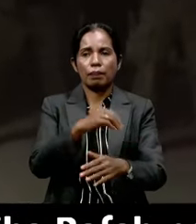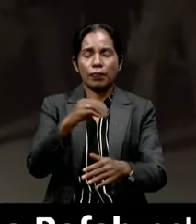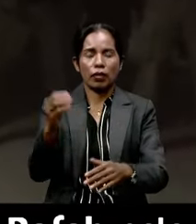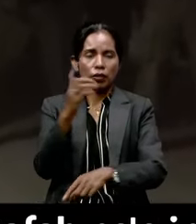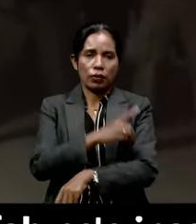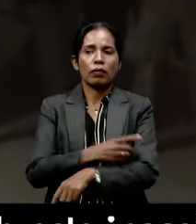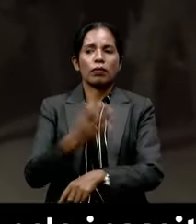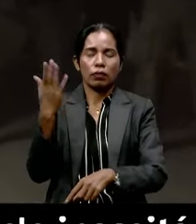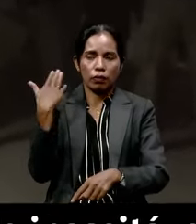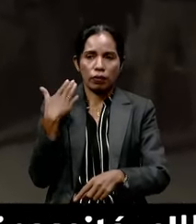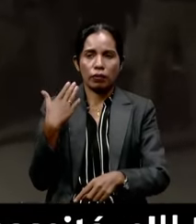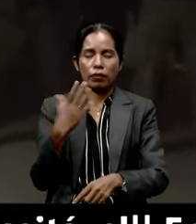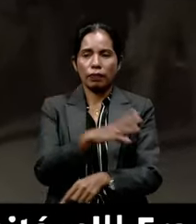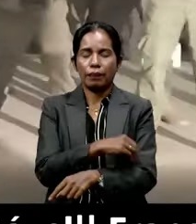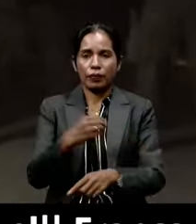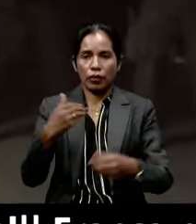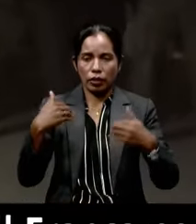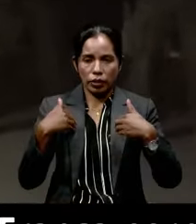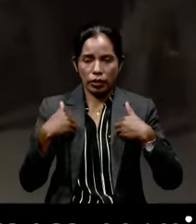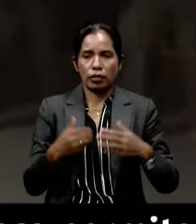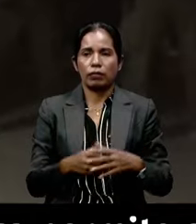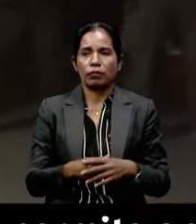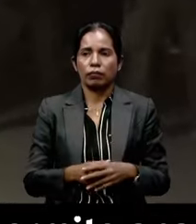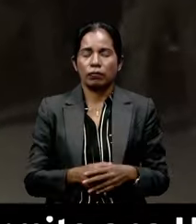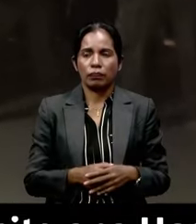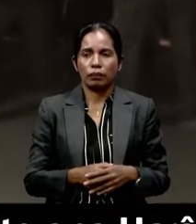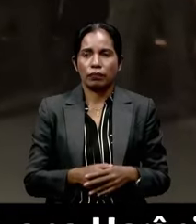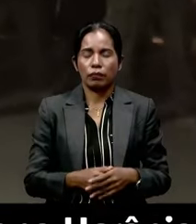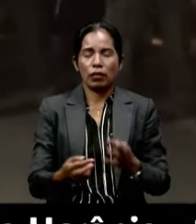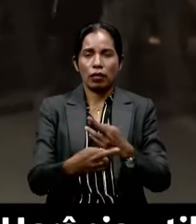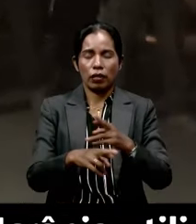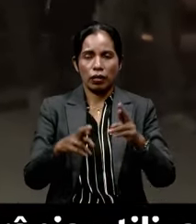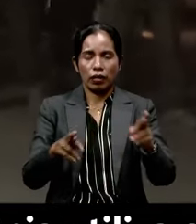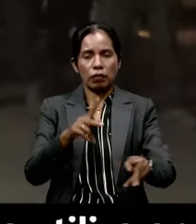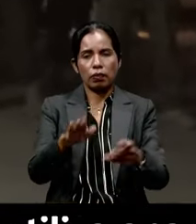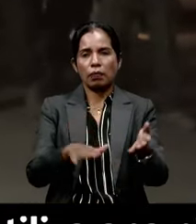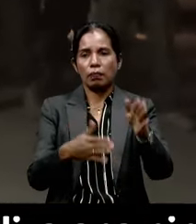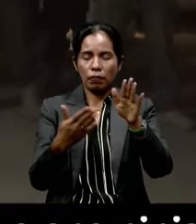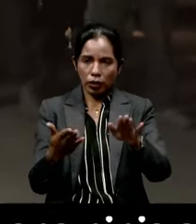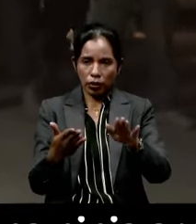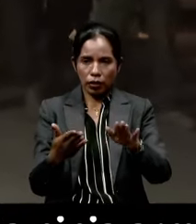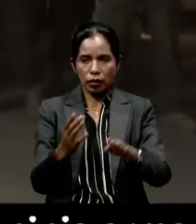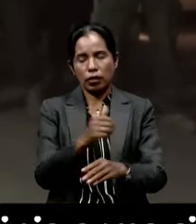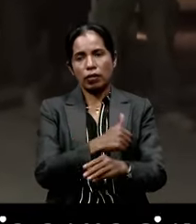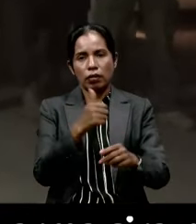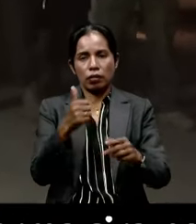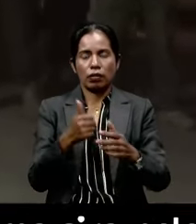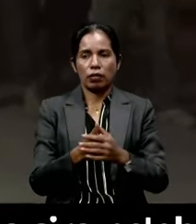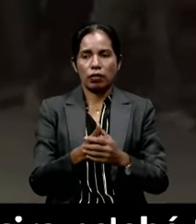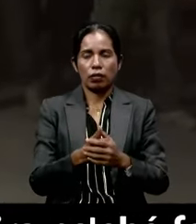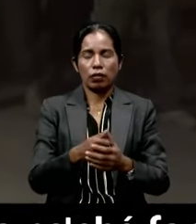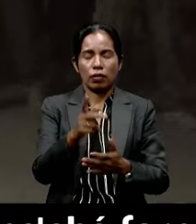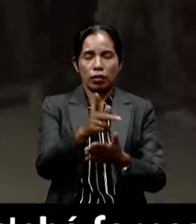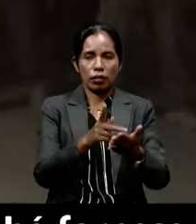Girapiba, acontece, e resulta palo mate, palo carne